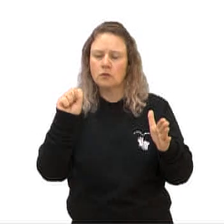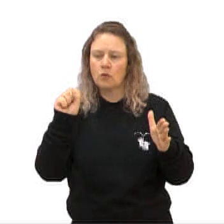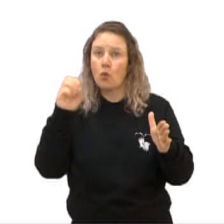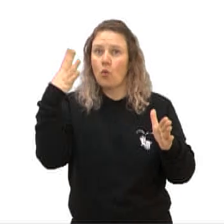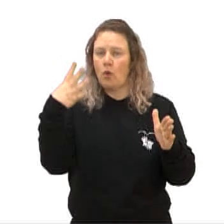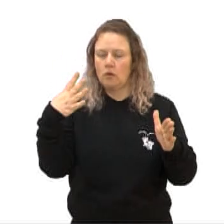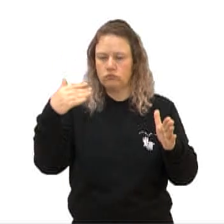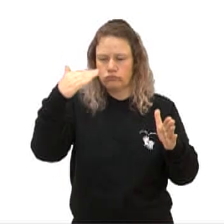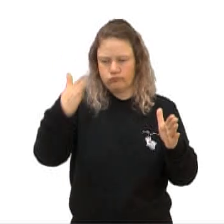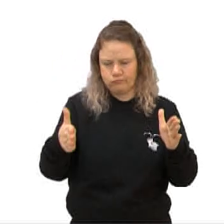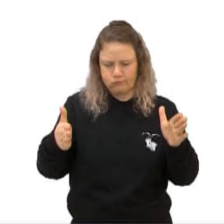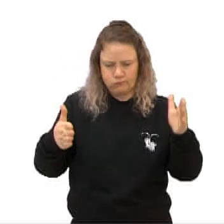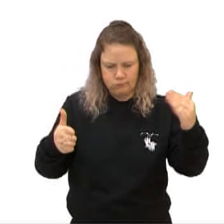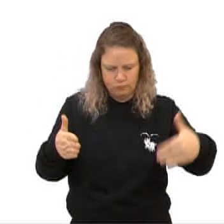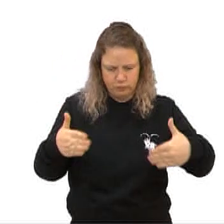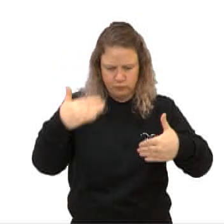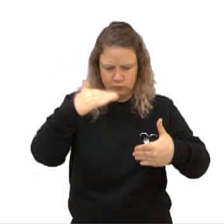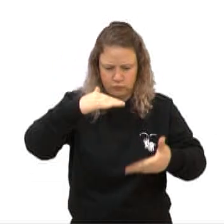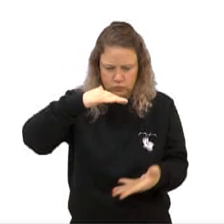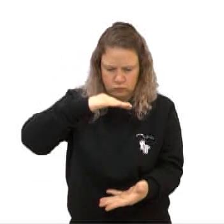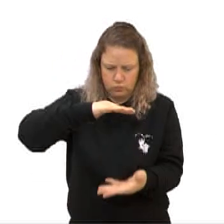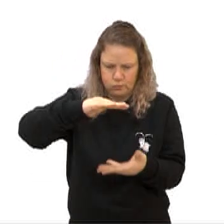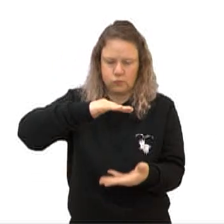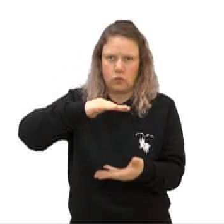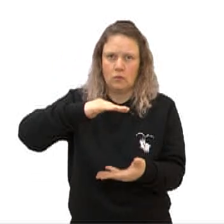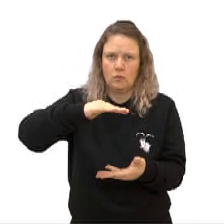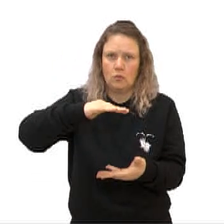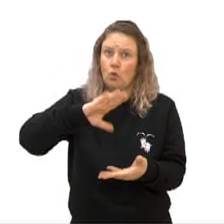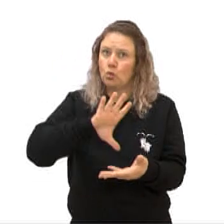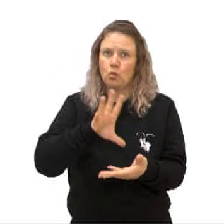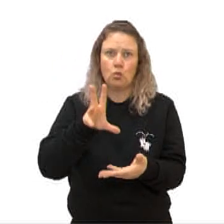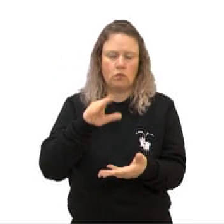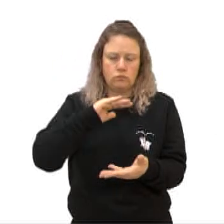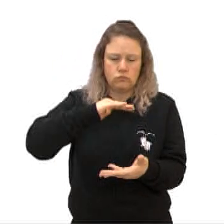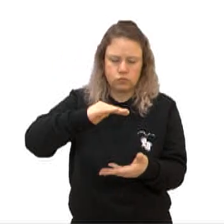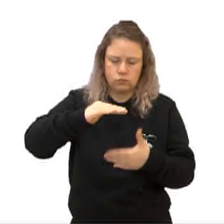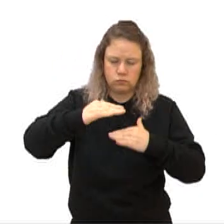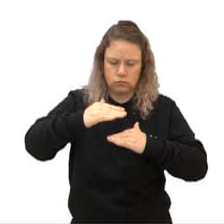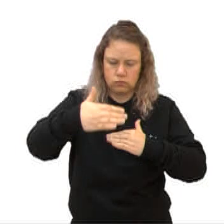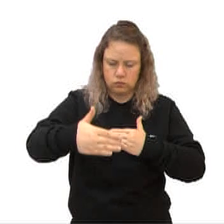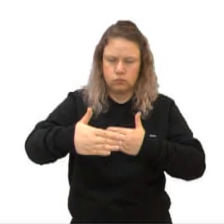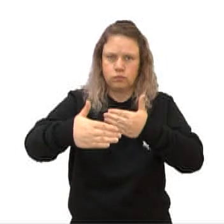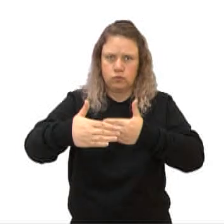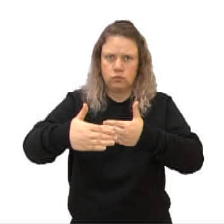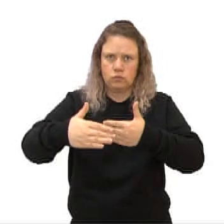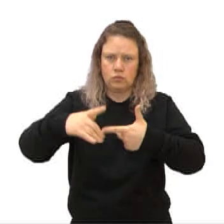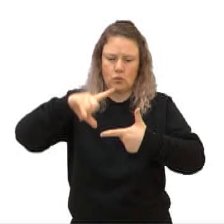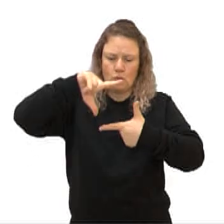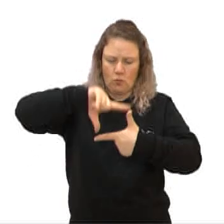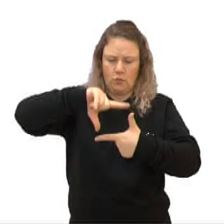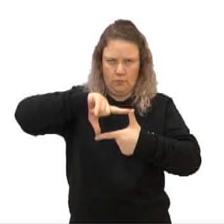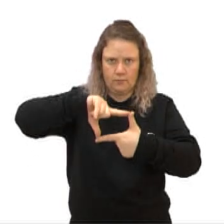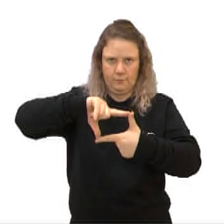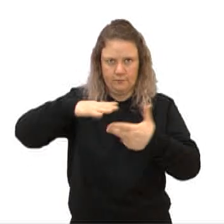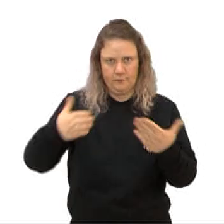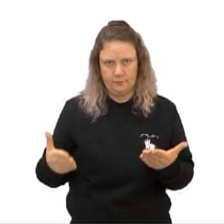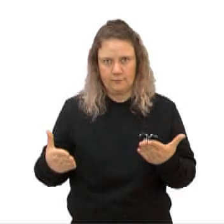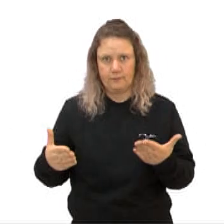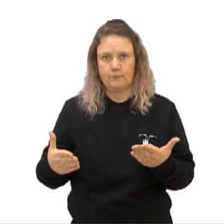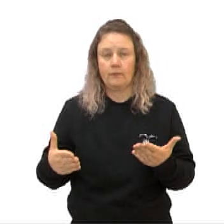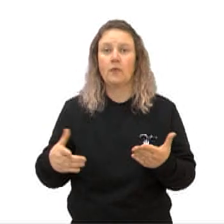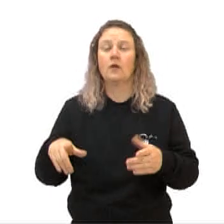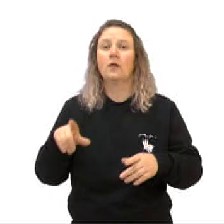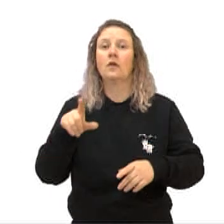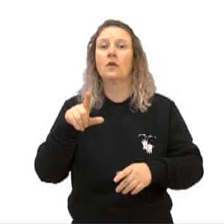paralelepípedo. Tanto as bases quanto a superfície lateral dele é formado por polígono de 4 lados. Em outras palavras, é um